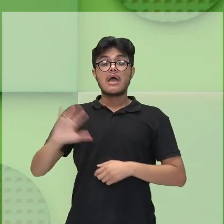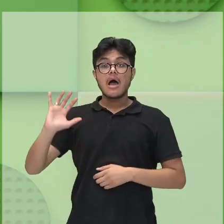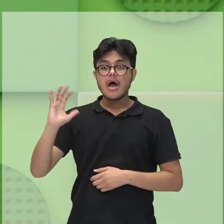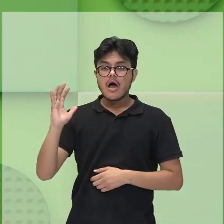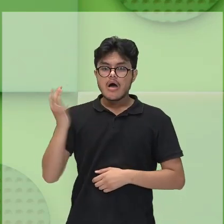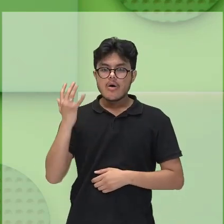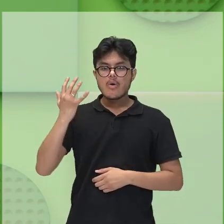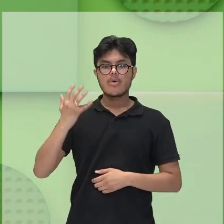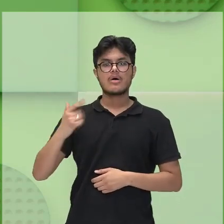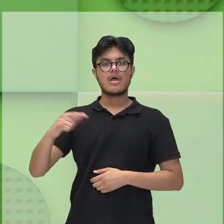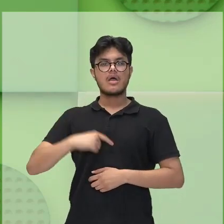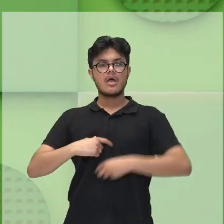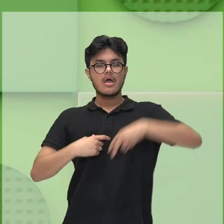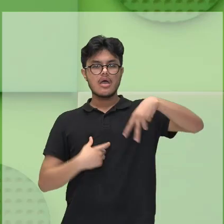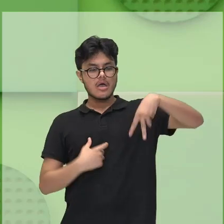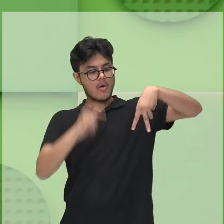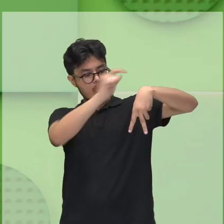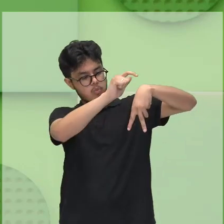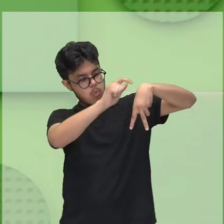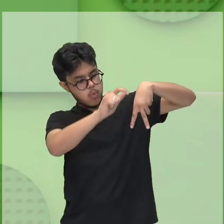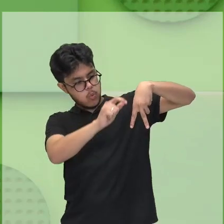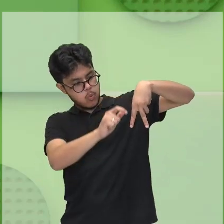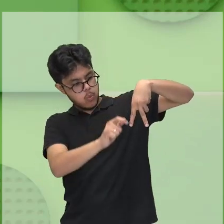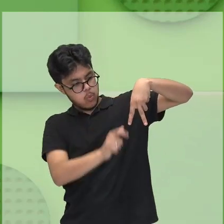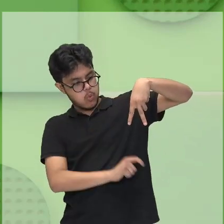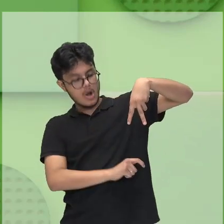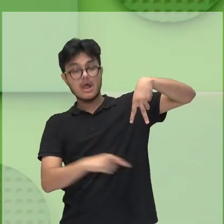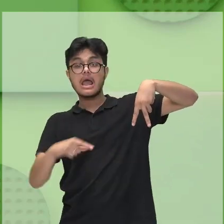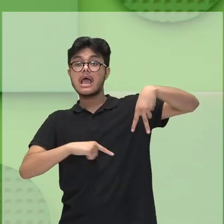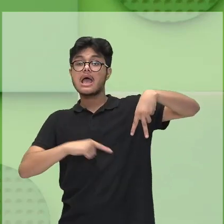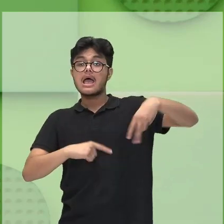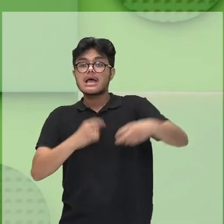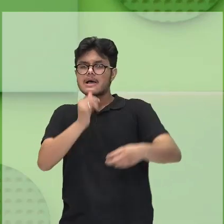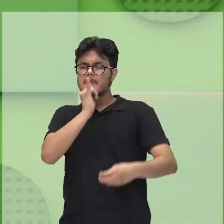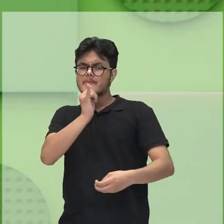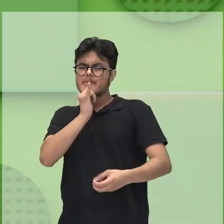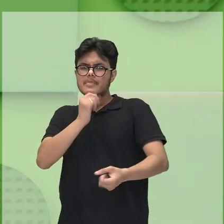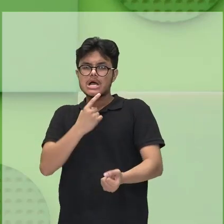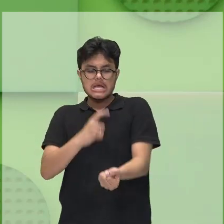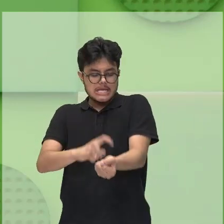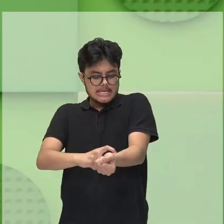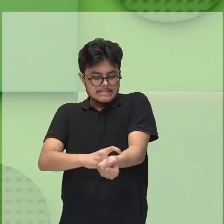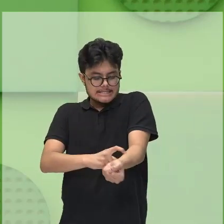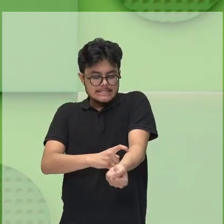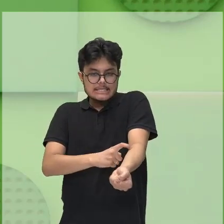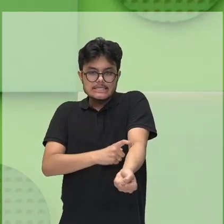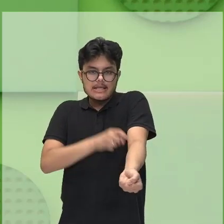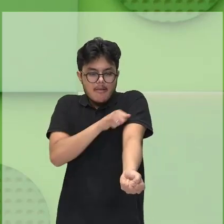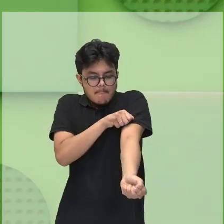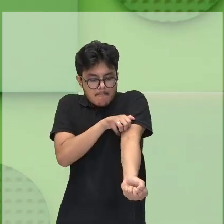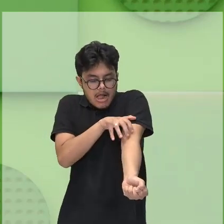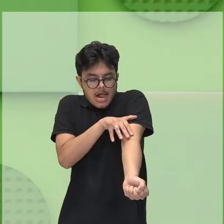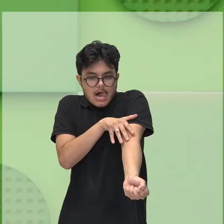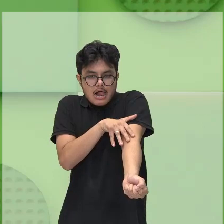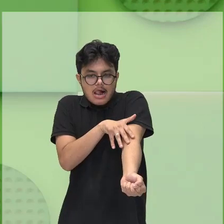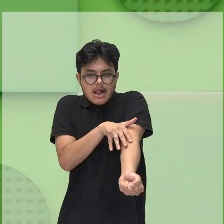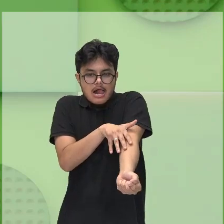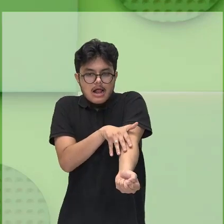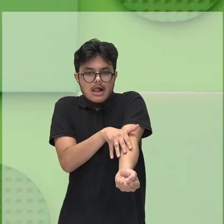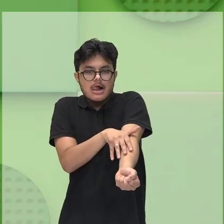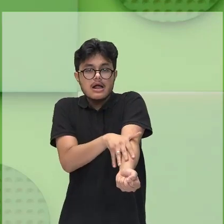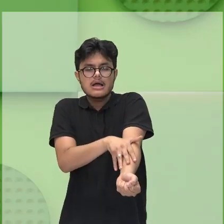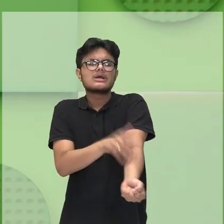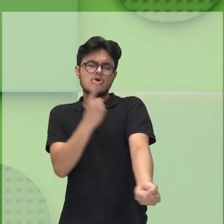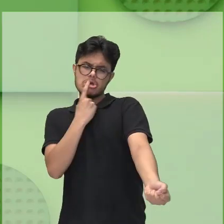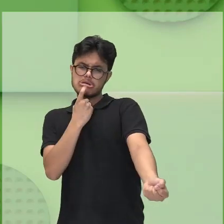essa doença, compromete os vasos linfáticos do nosso corpo. Então, dentro do nosso corpo, nós temos vasos